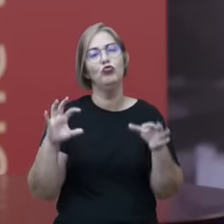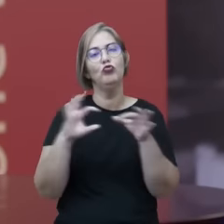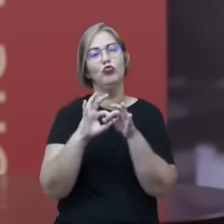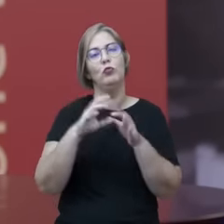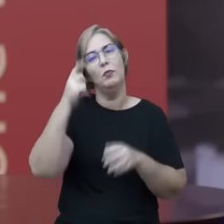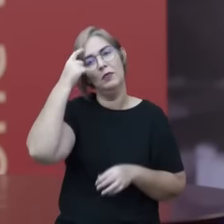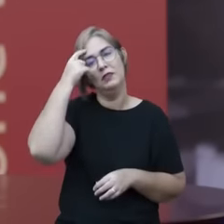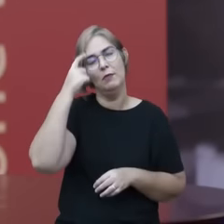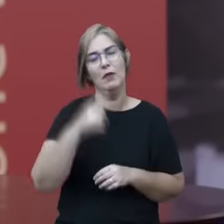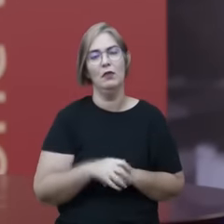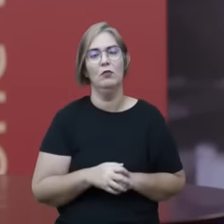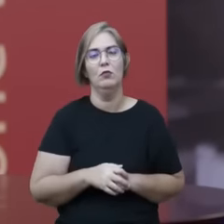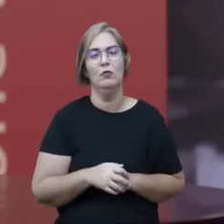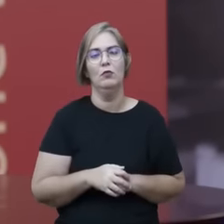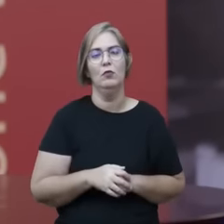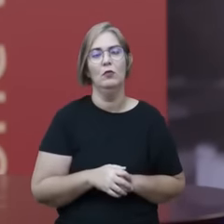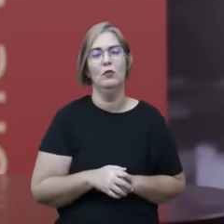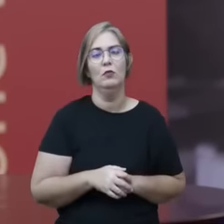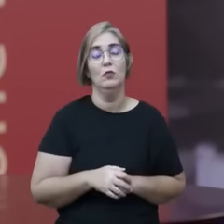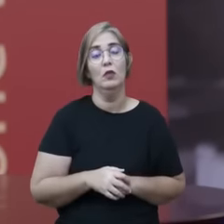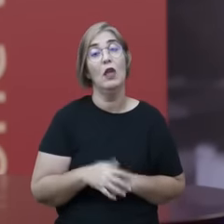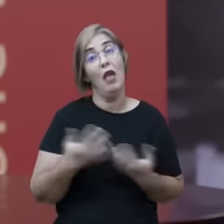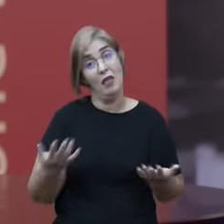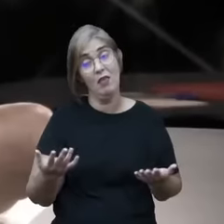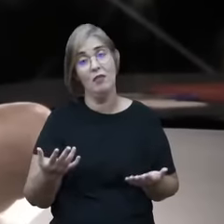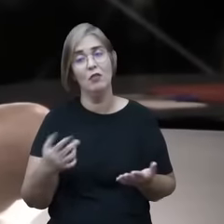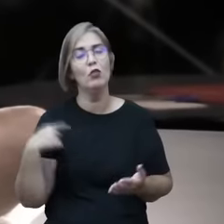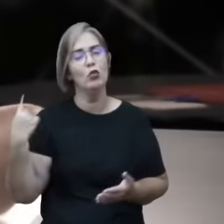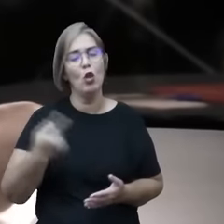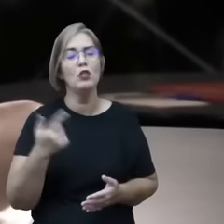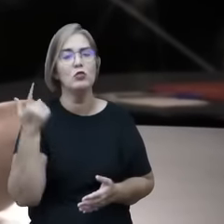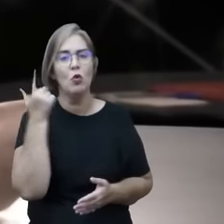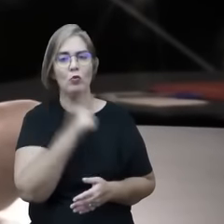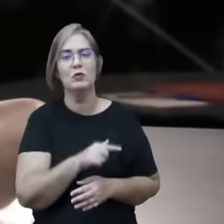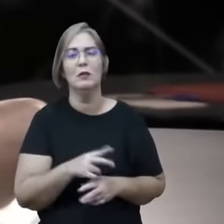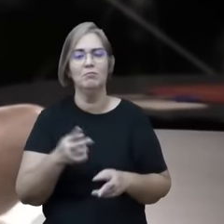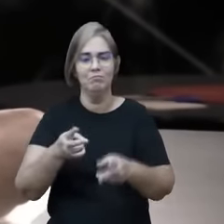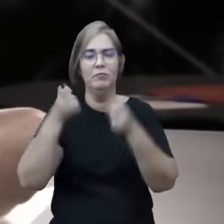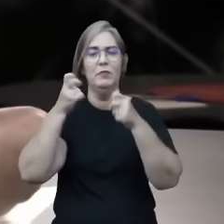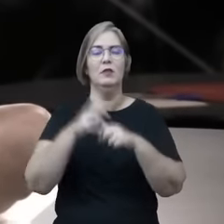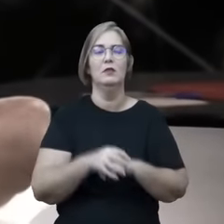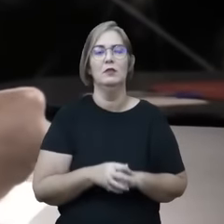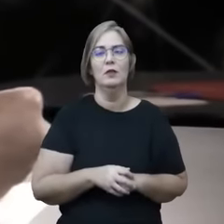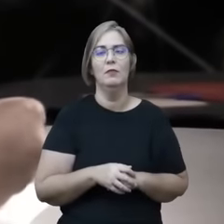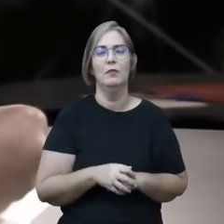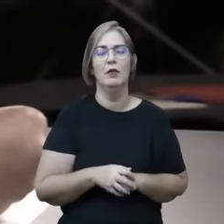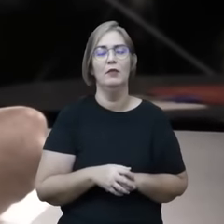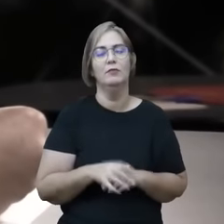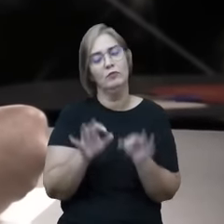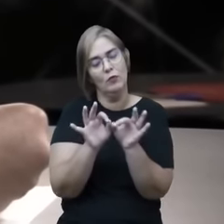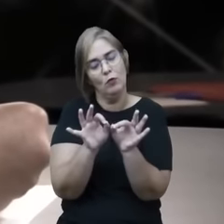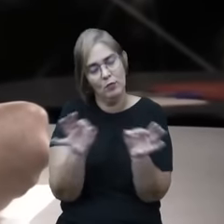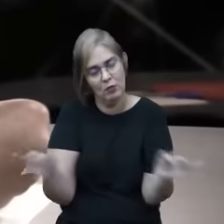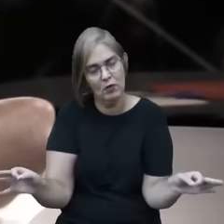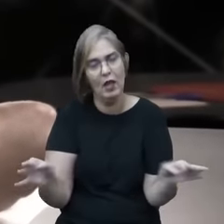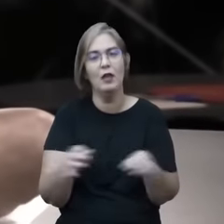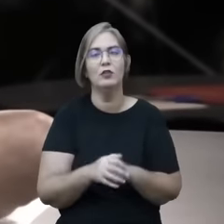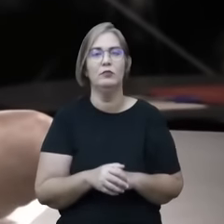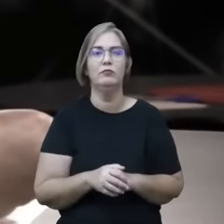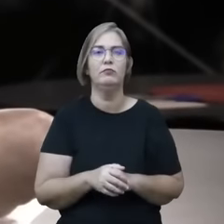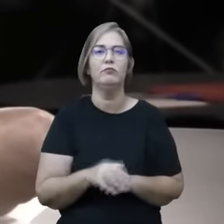vejo outra solução para isso. E aí nós vamos redescobrir também, ao mesmo tempo, a nossa humanidade pelo conhecimento de nós